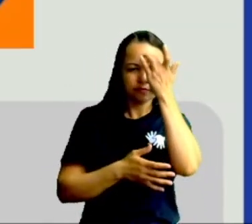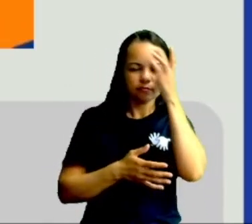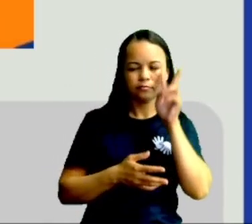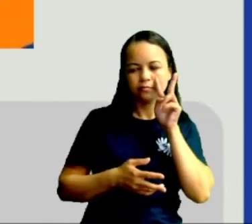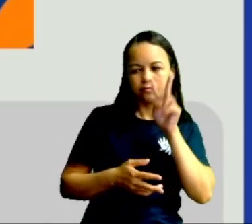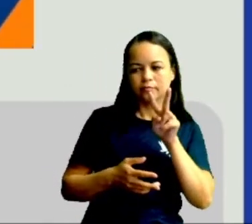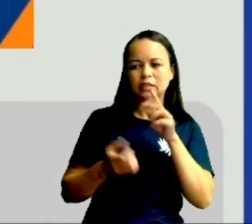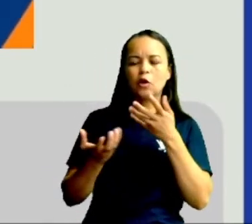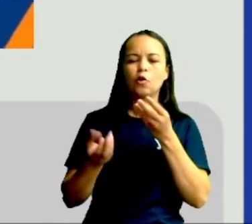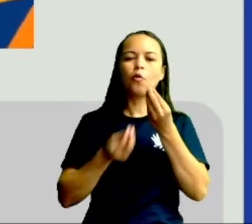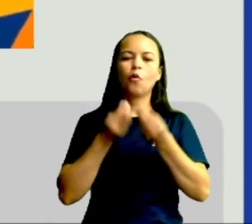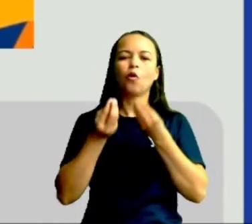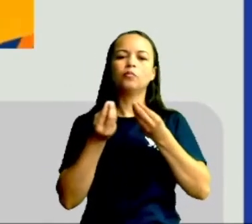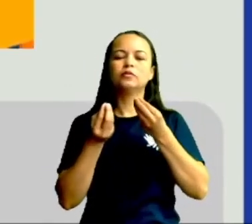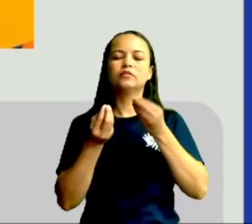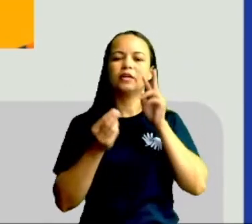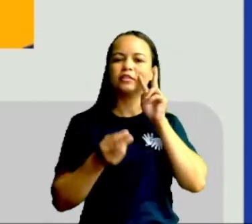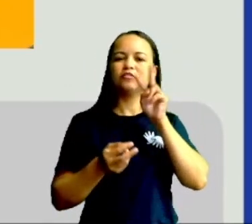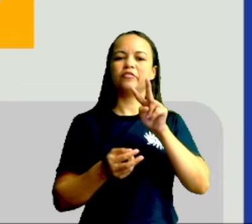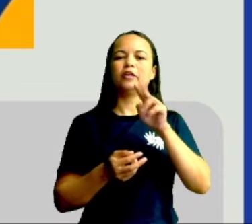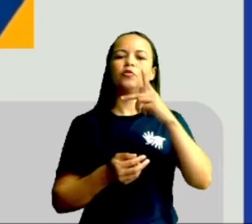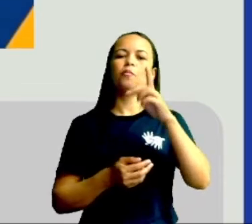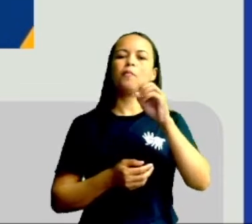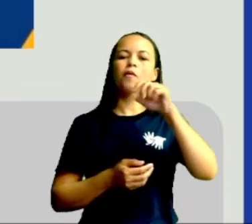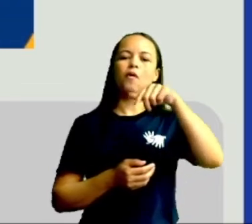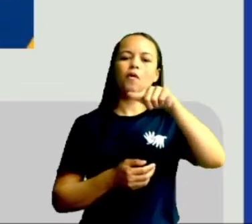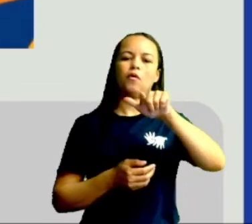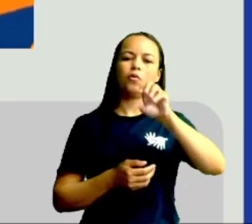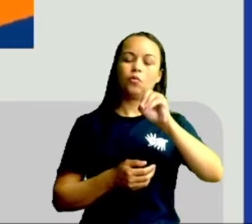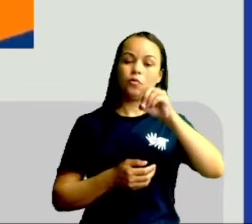olhando acima do Polo Norte.